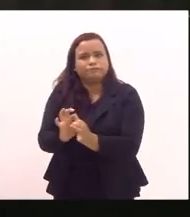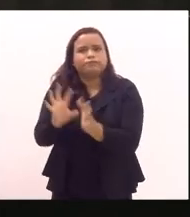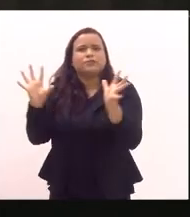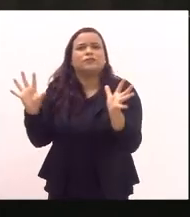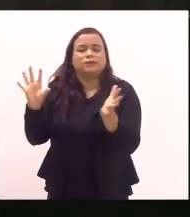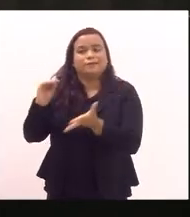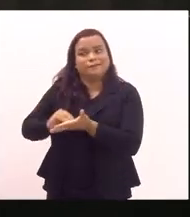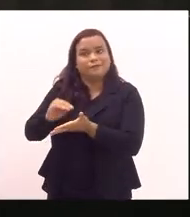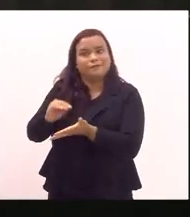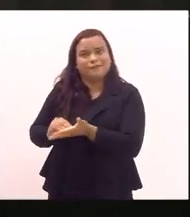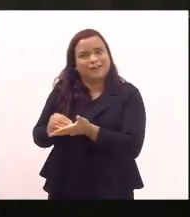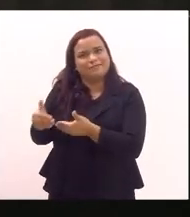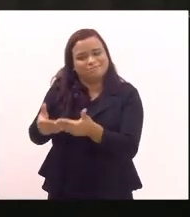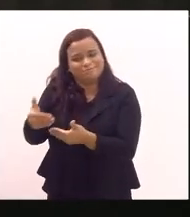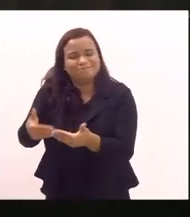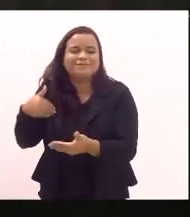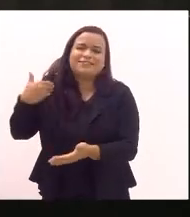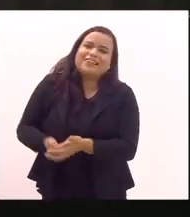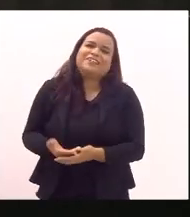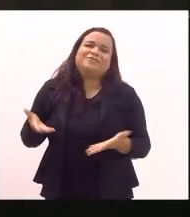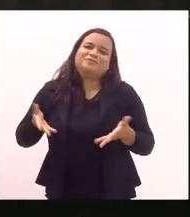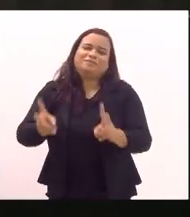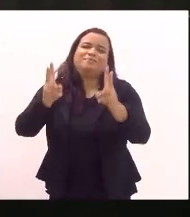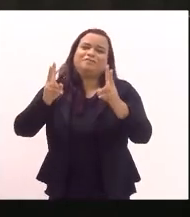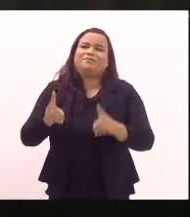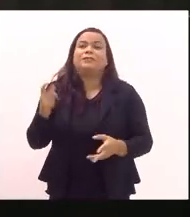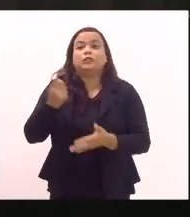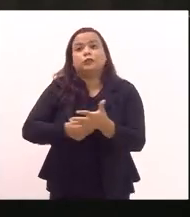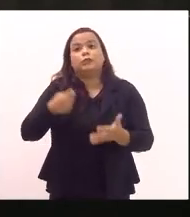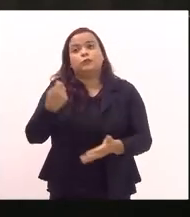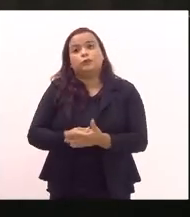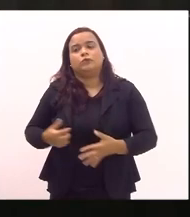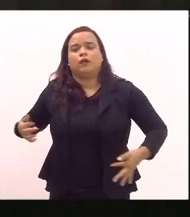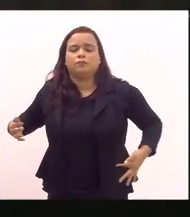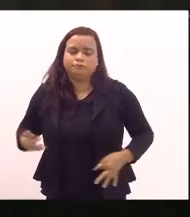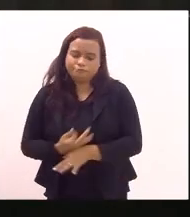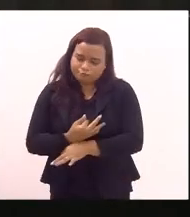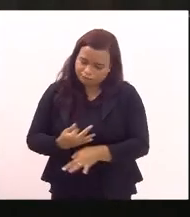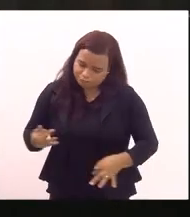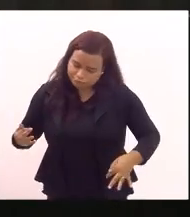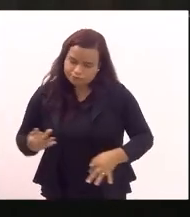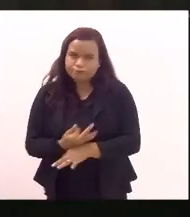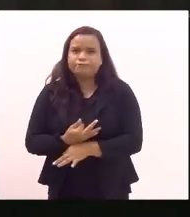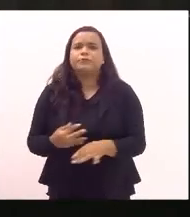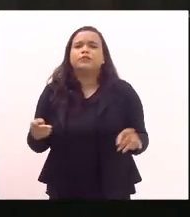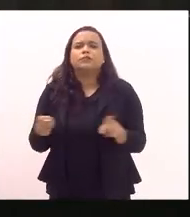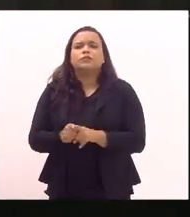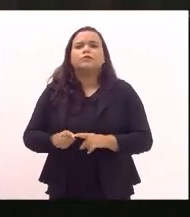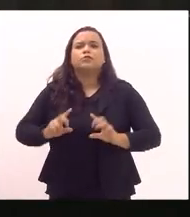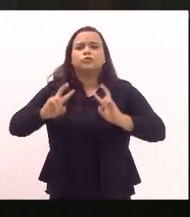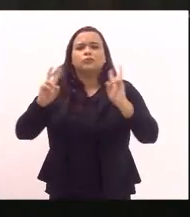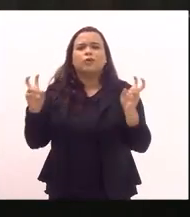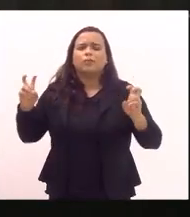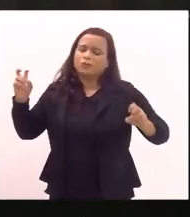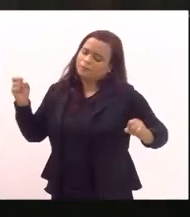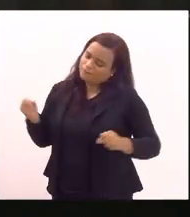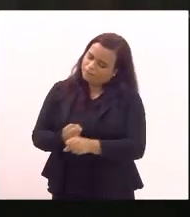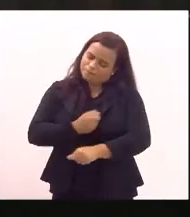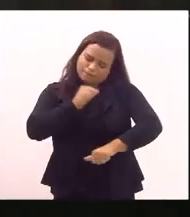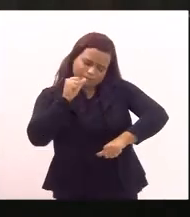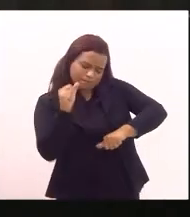luta e para finalizar a presidenta é sobre luta Resistência é sobre construção